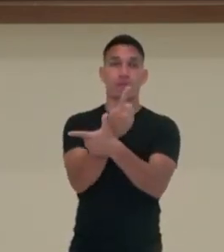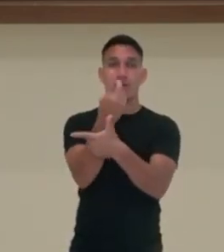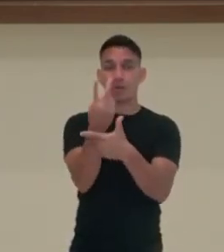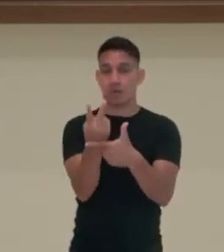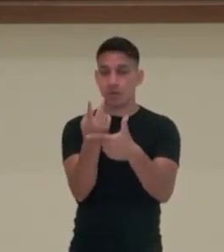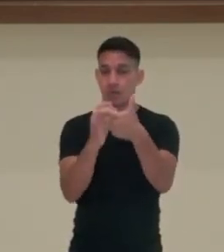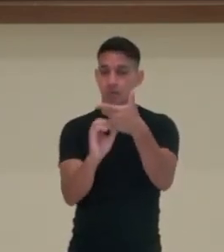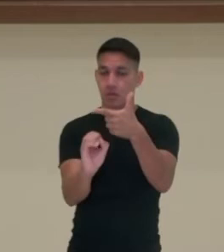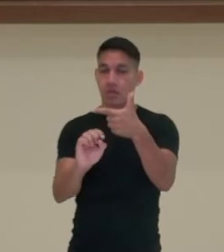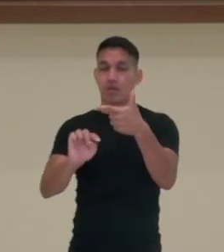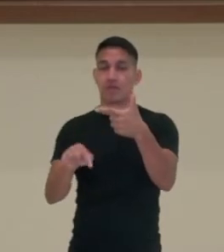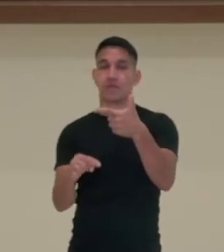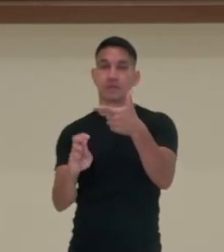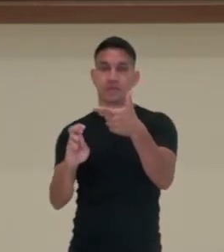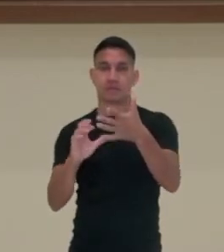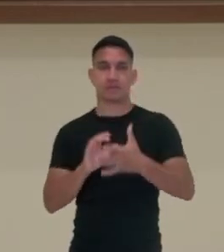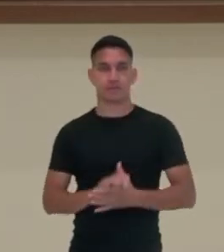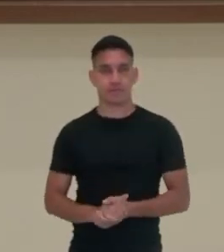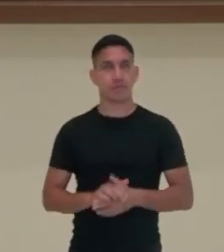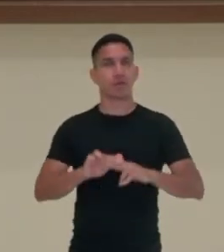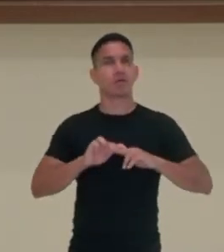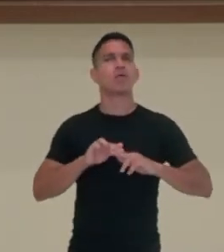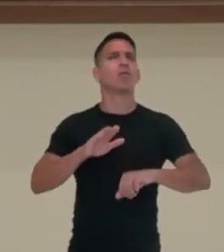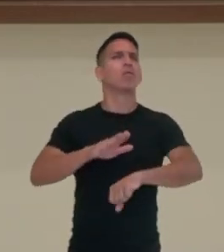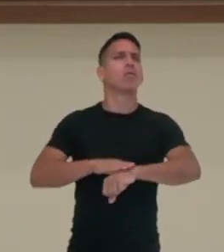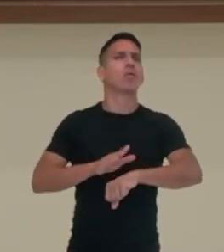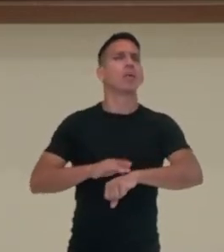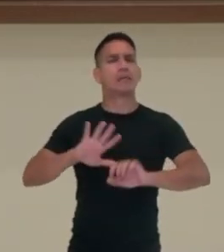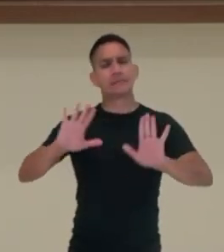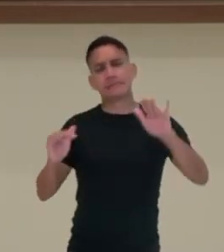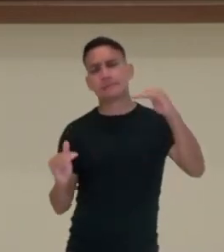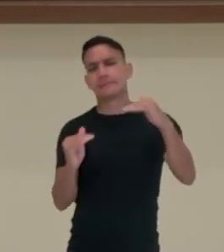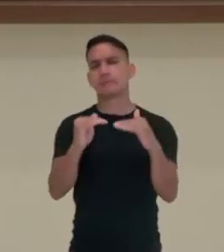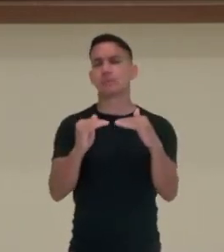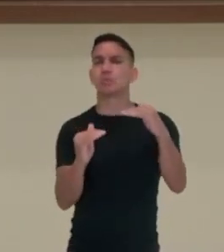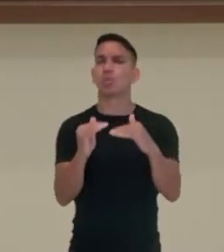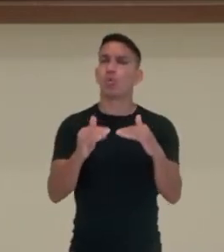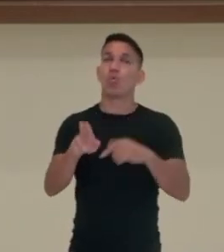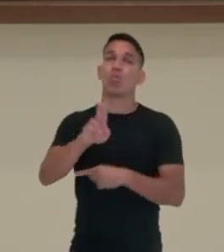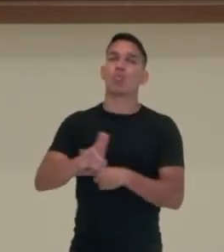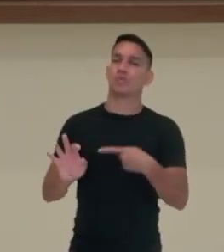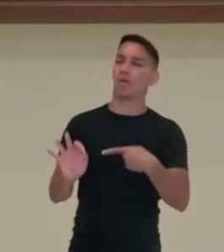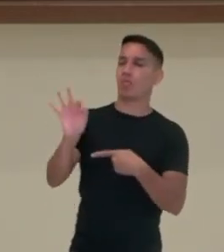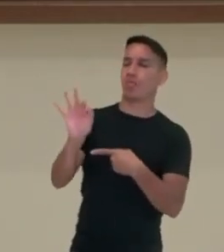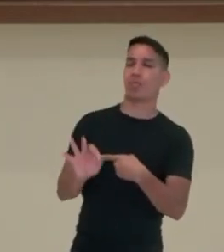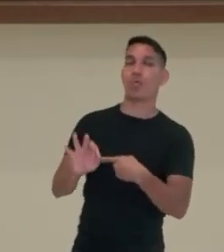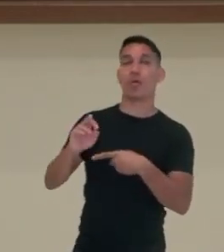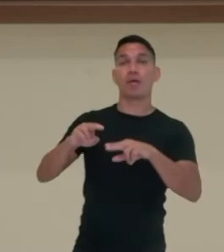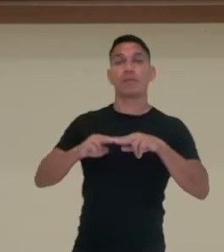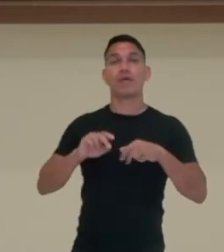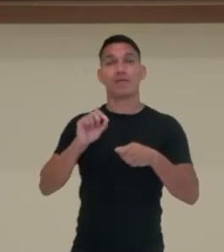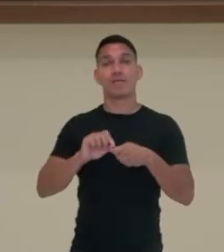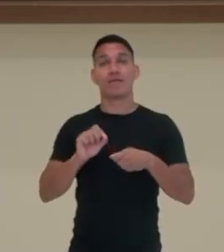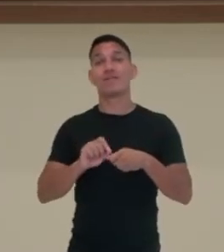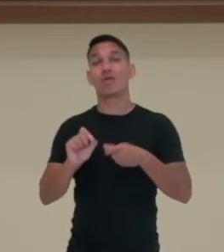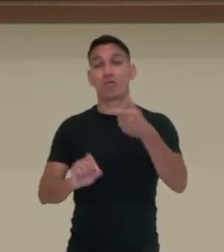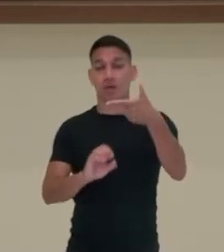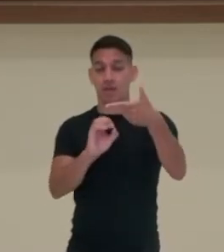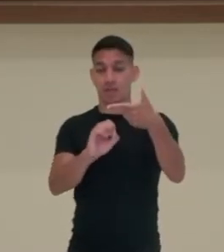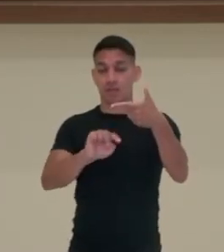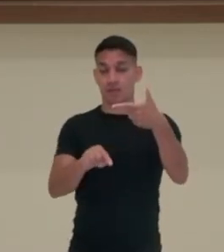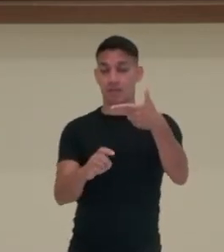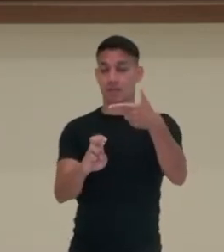dá 0,5. Como a probabilidade a gente usa porcentagem, vou multiplicar esse valor